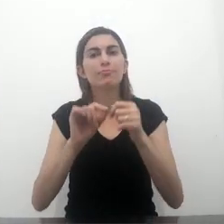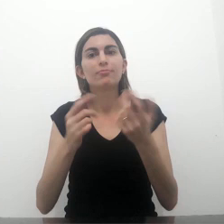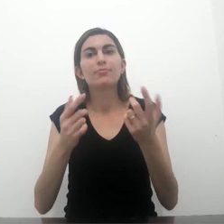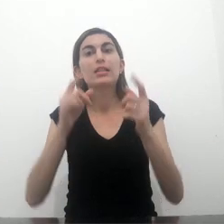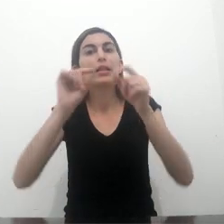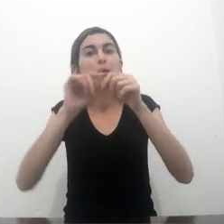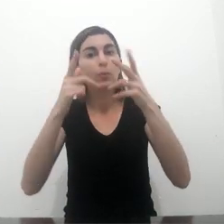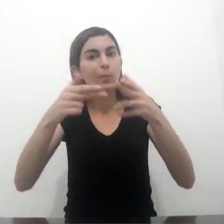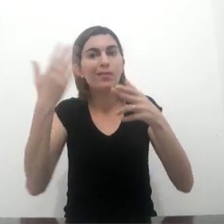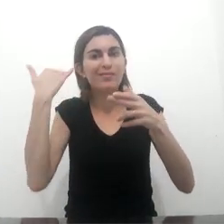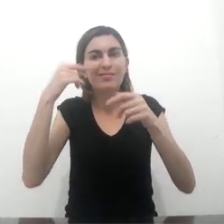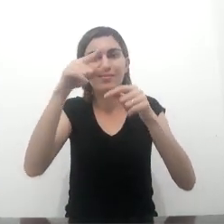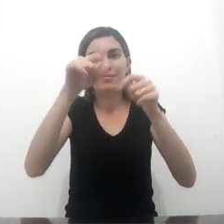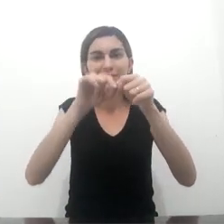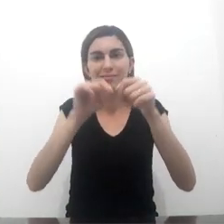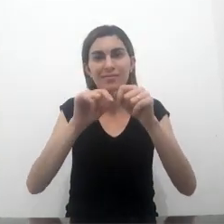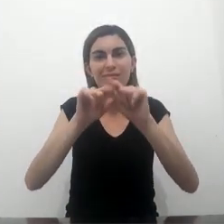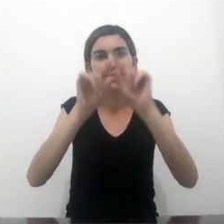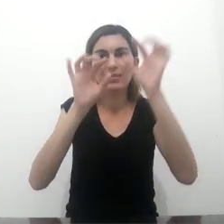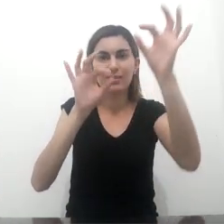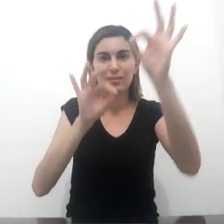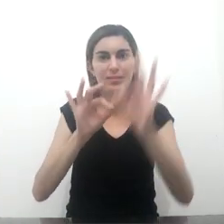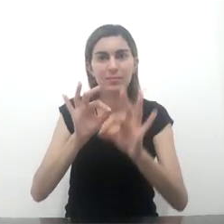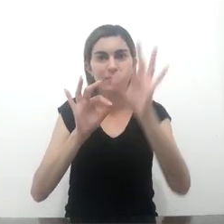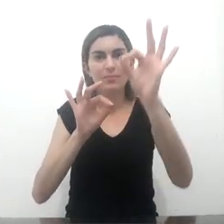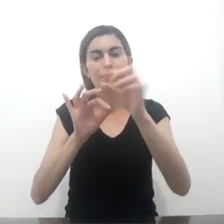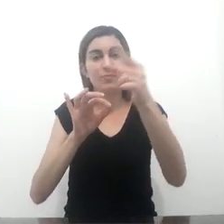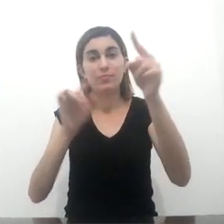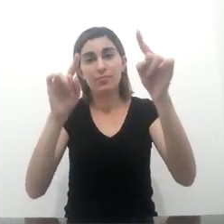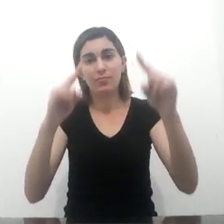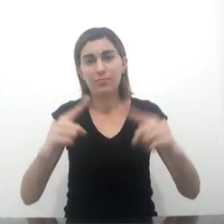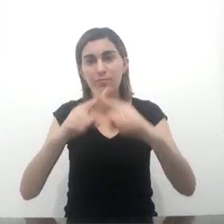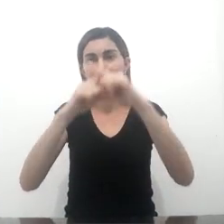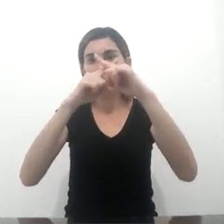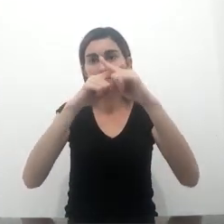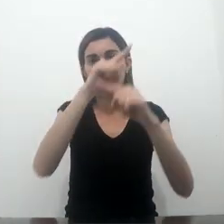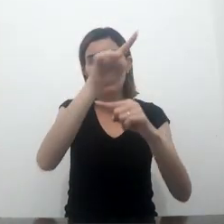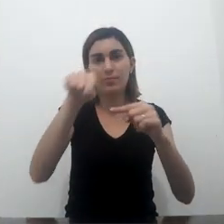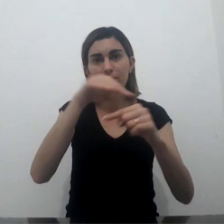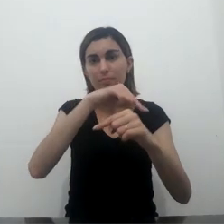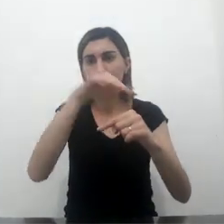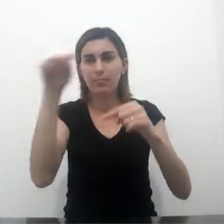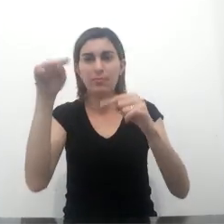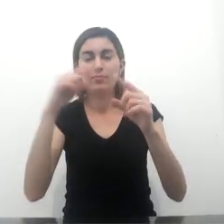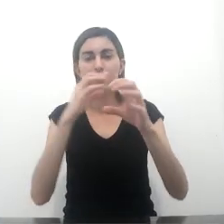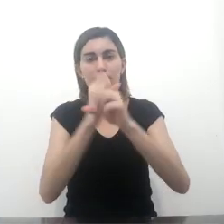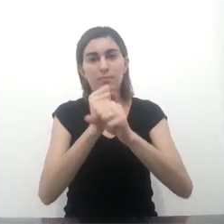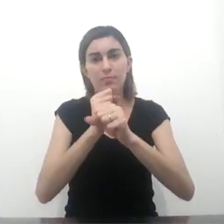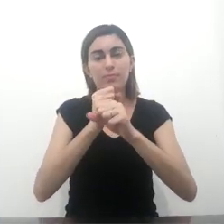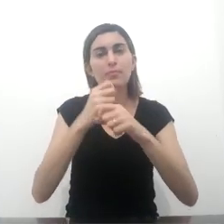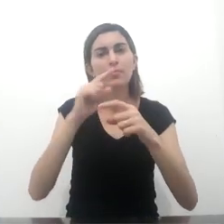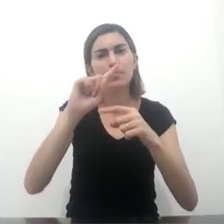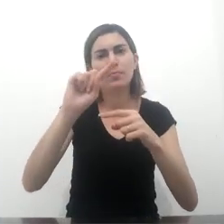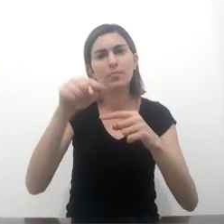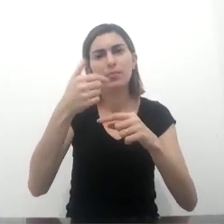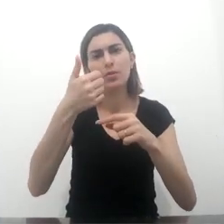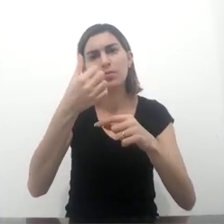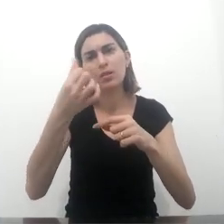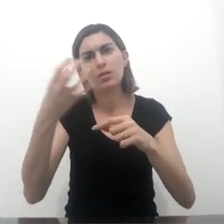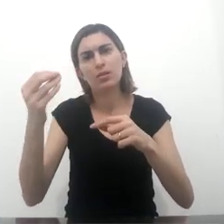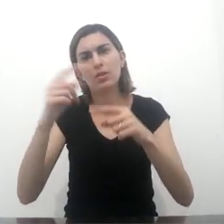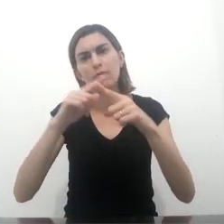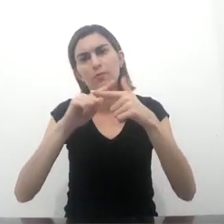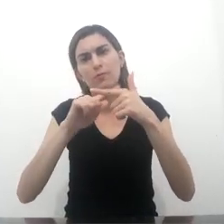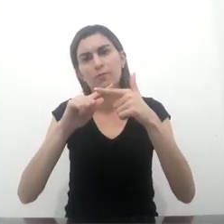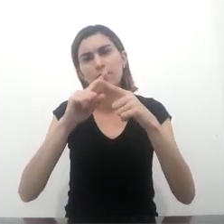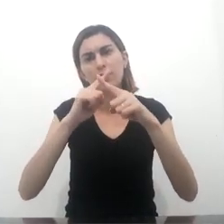Você desconsidera a porcentagem depois da vírgula porque é zero. Então, você faz meio pelos extremos.